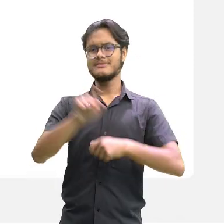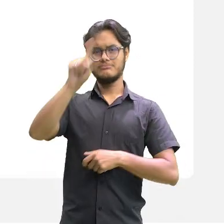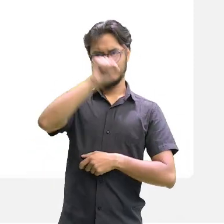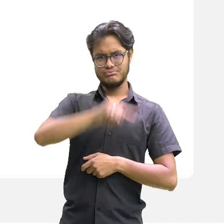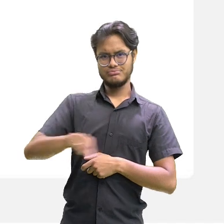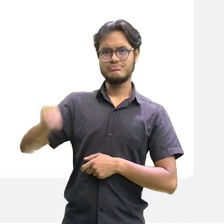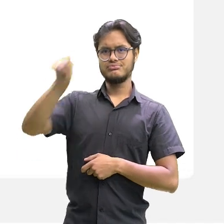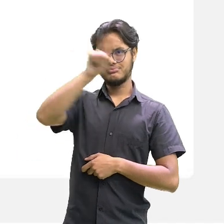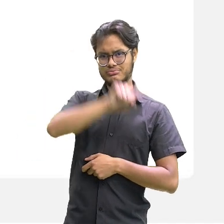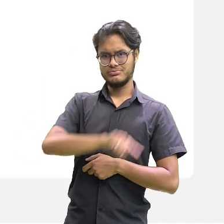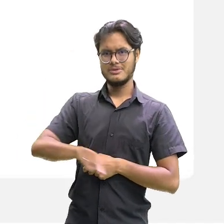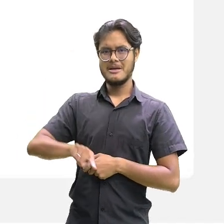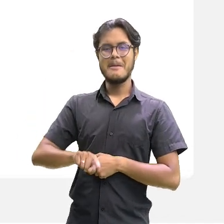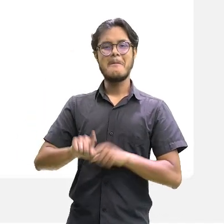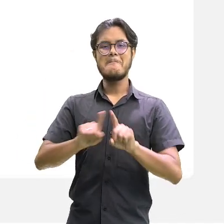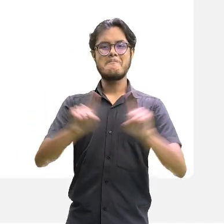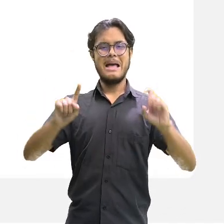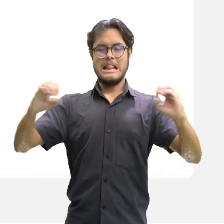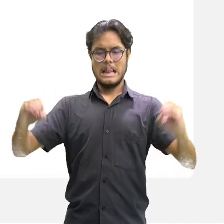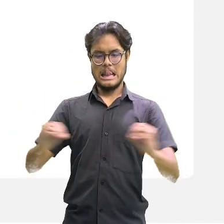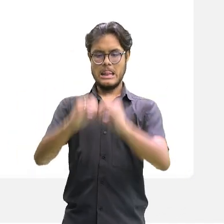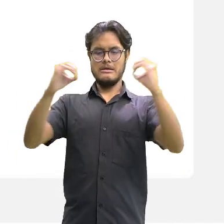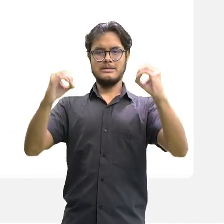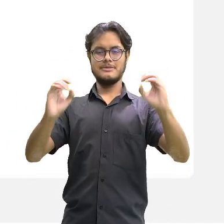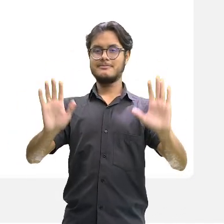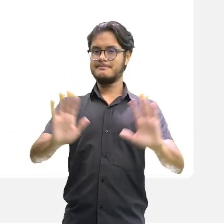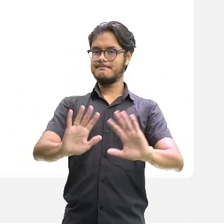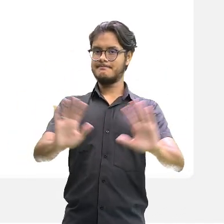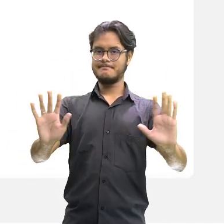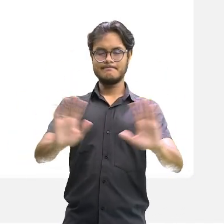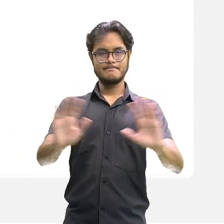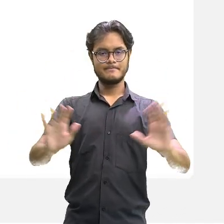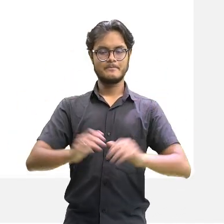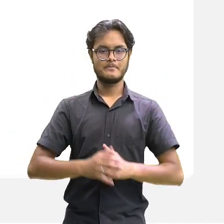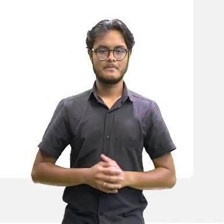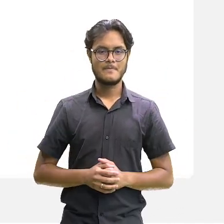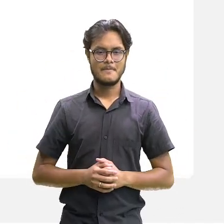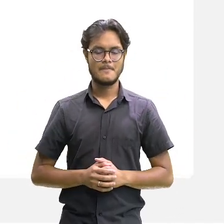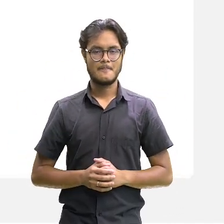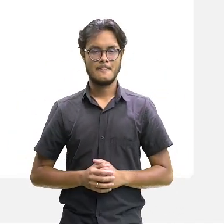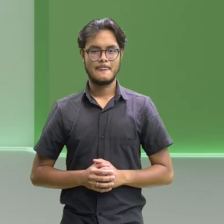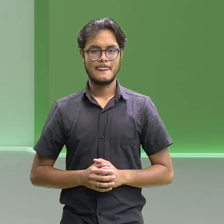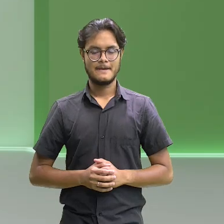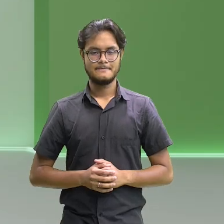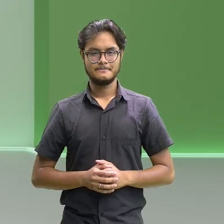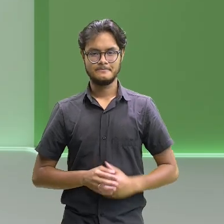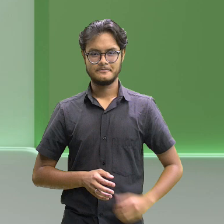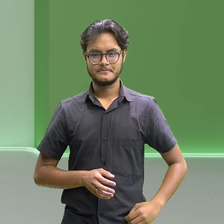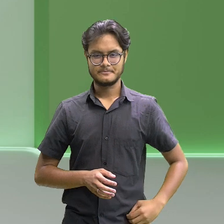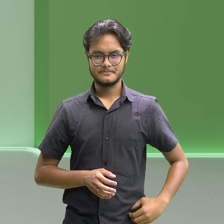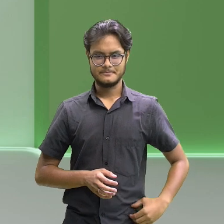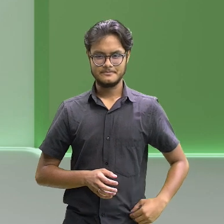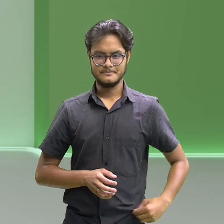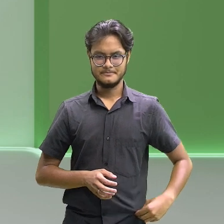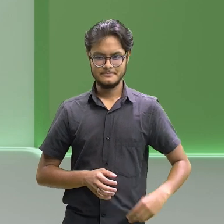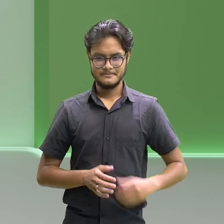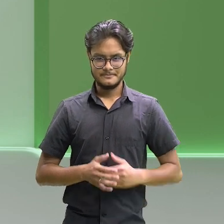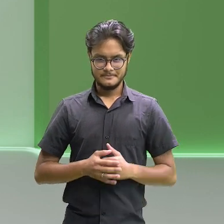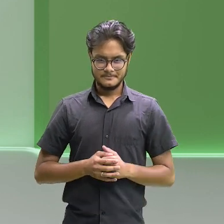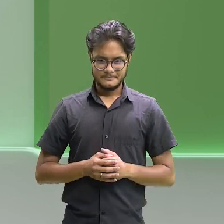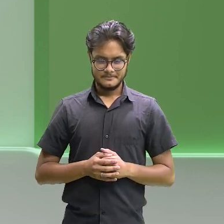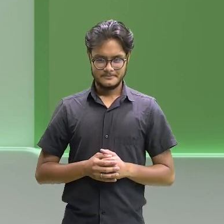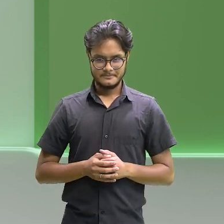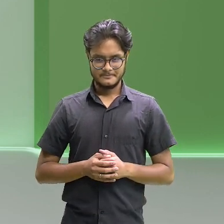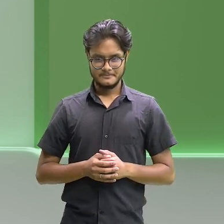que é o seguinte, no modelo atômico de Rutherford planetário, né, se a gente esperasse que esse elétron ficasse girando de forma